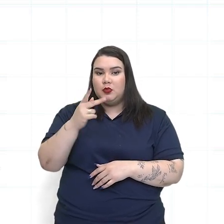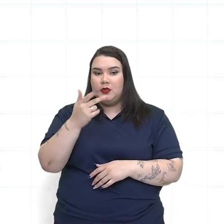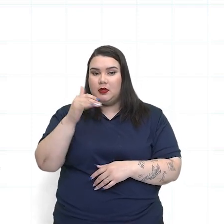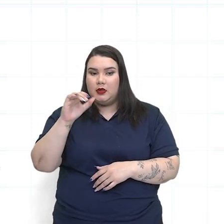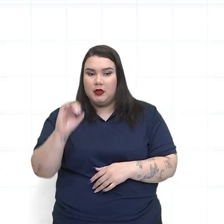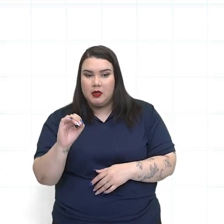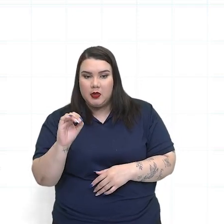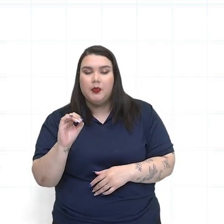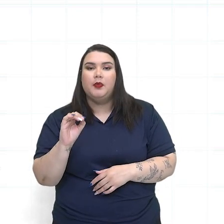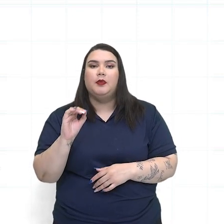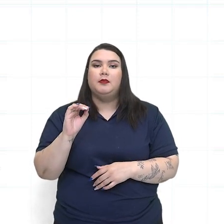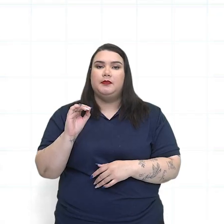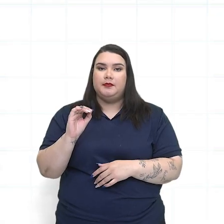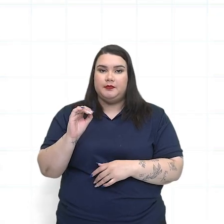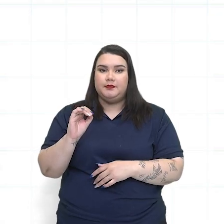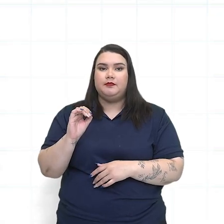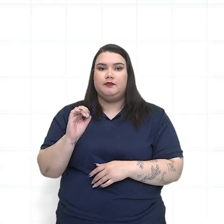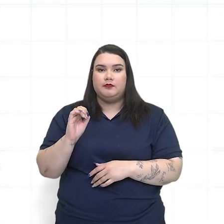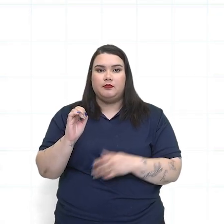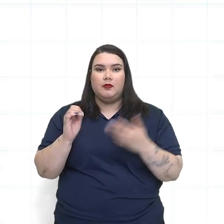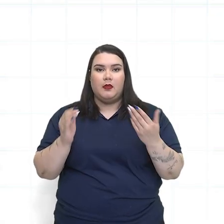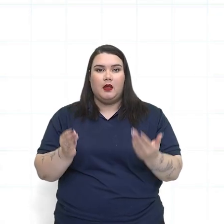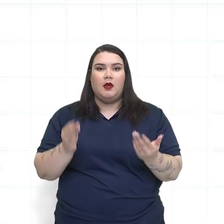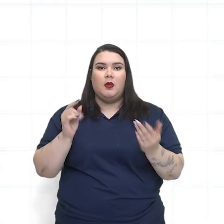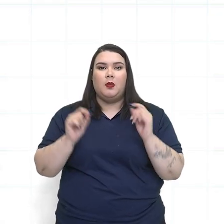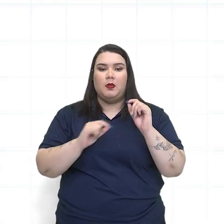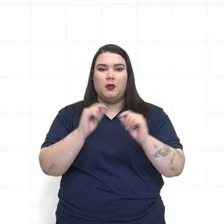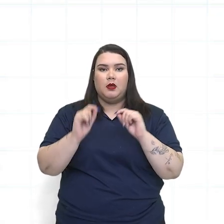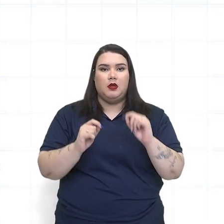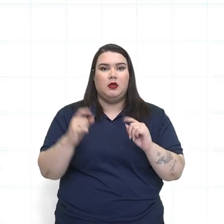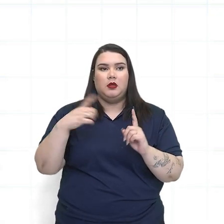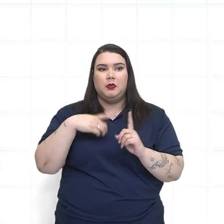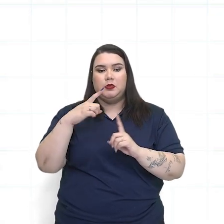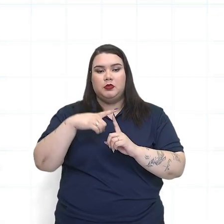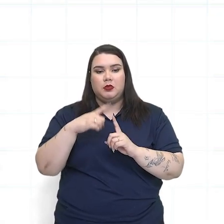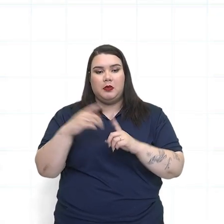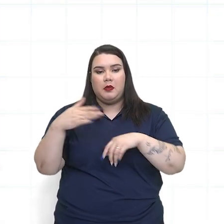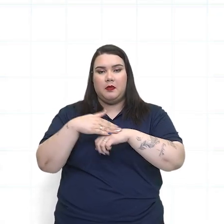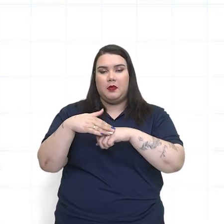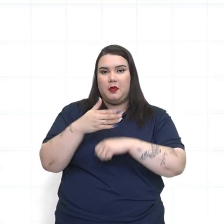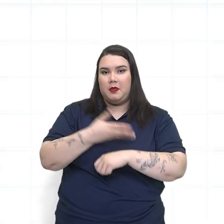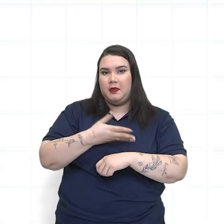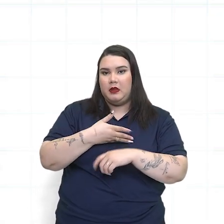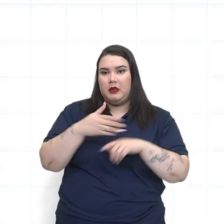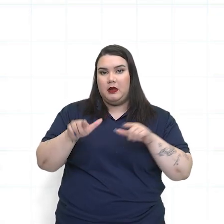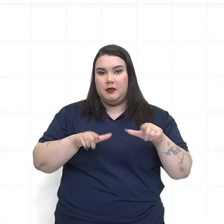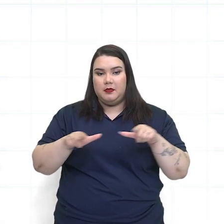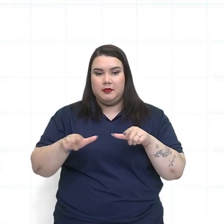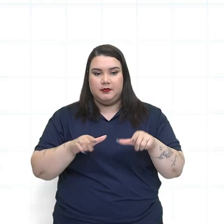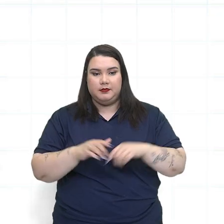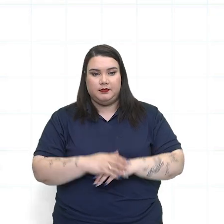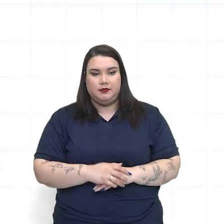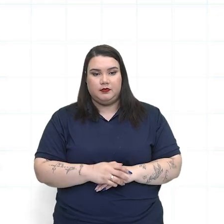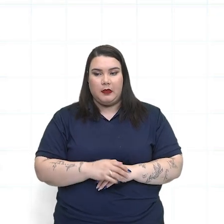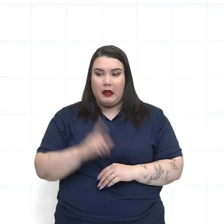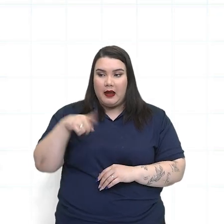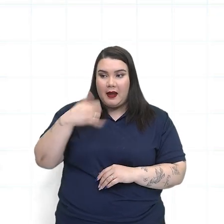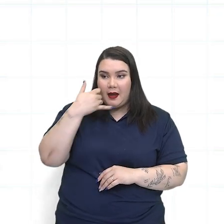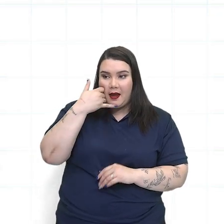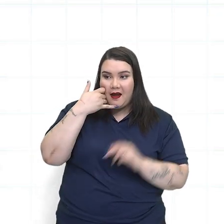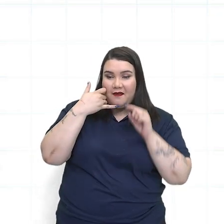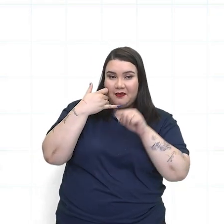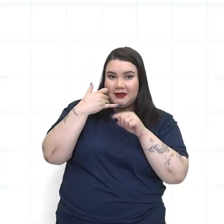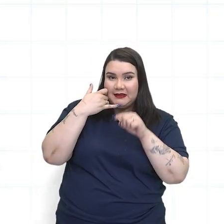no diminutivo, que é uma forma que ela trata ele, né, como sendo colega de trabalho. Ela diz, é